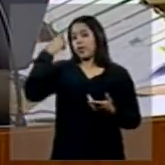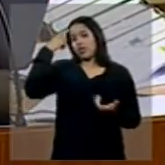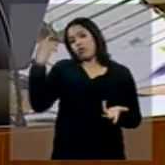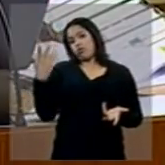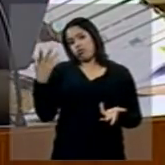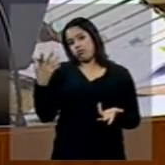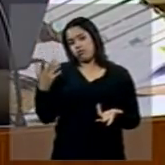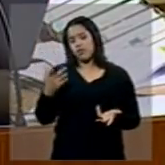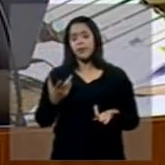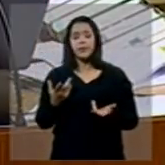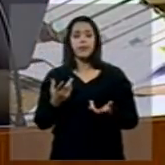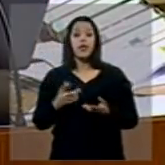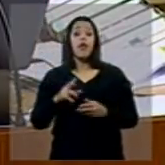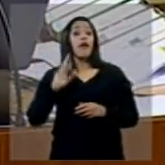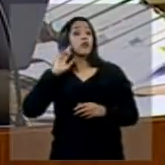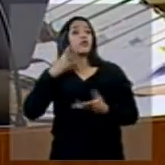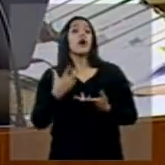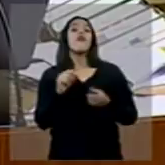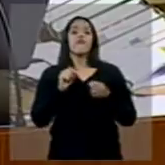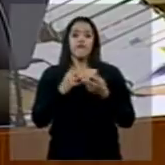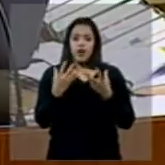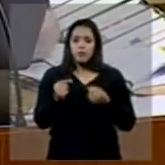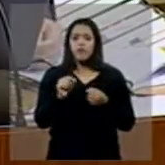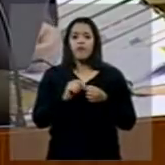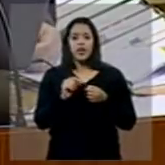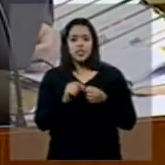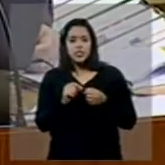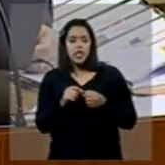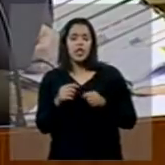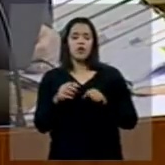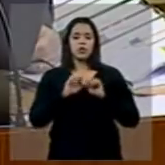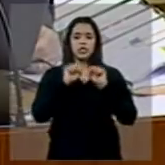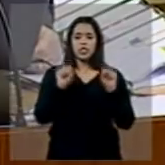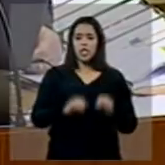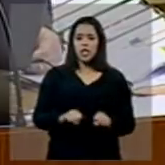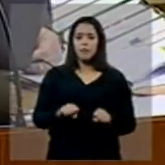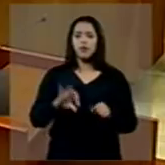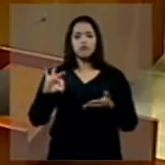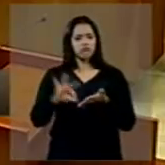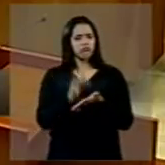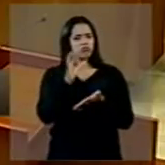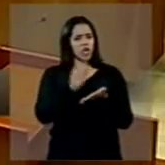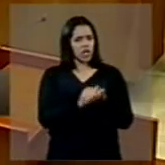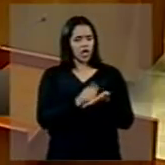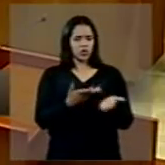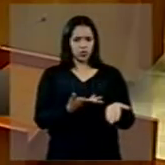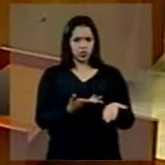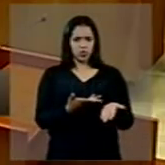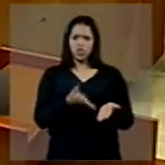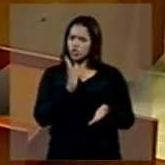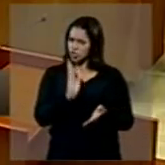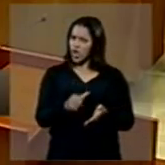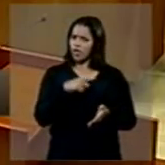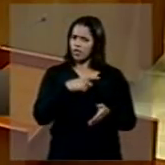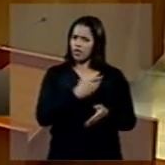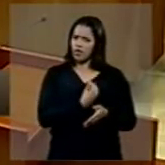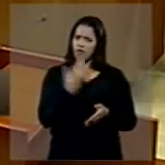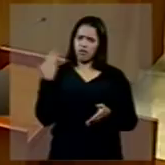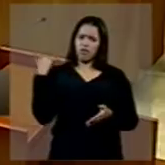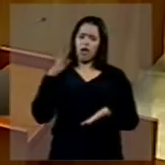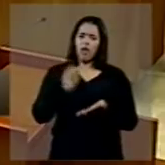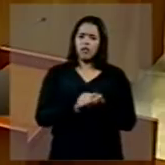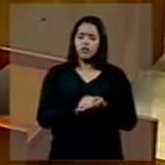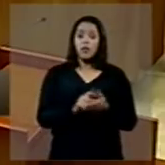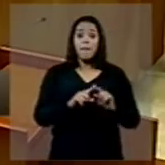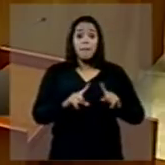boa hora, recadastrar, aperfeiçoar o cadastro a que Vossa Excelência se refere, que já existe. Agora, o que